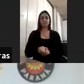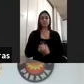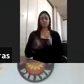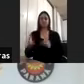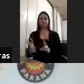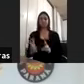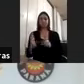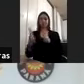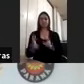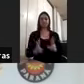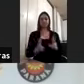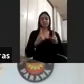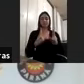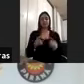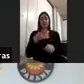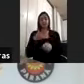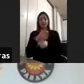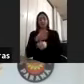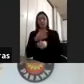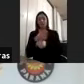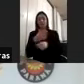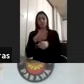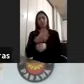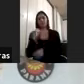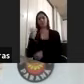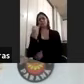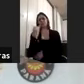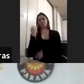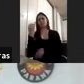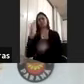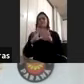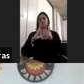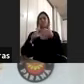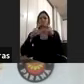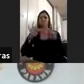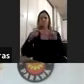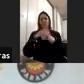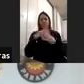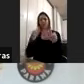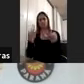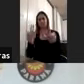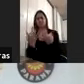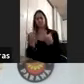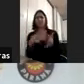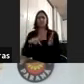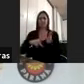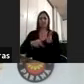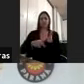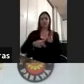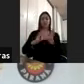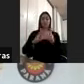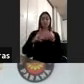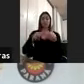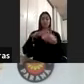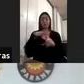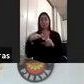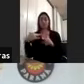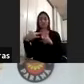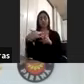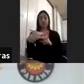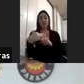participação importantíssima da família, do apoio dos sindicatos, de toda a sociedade, da opinião pública